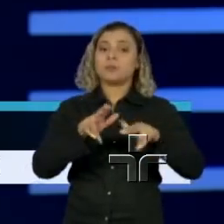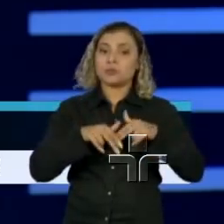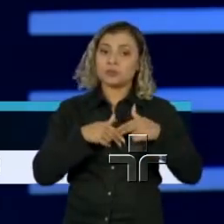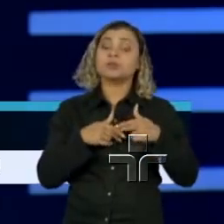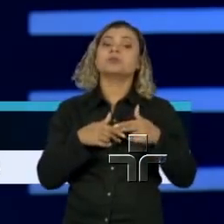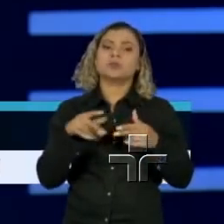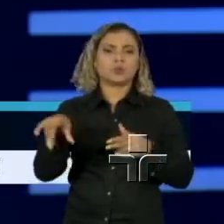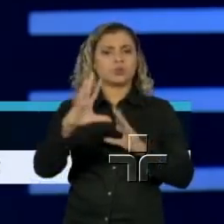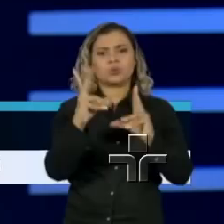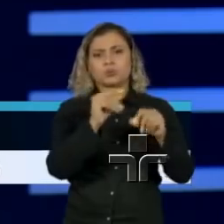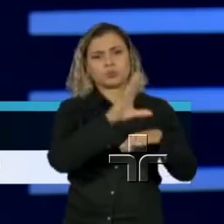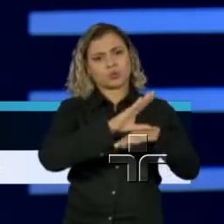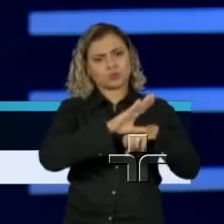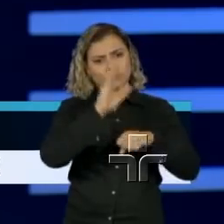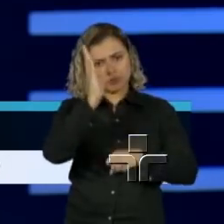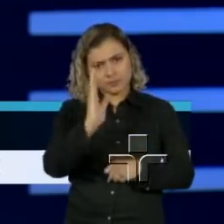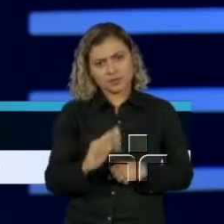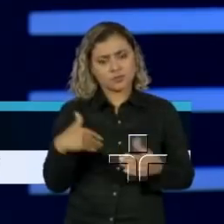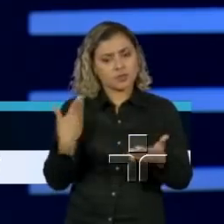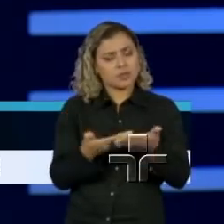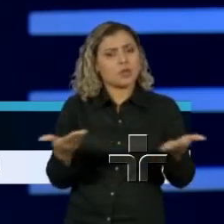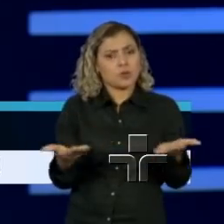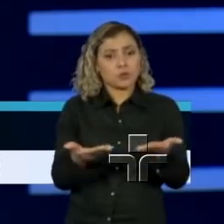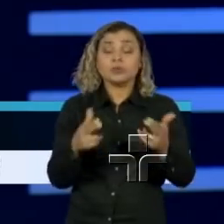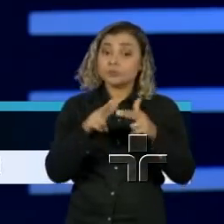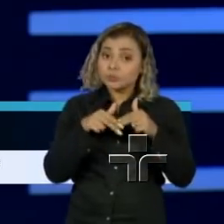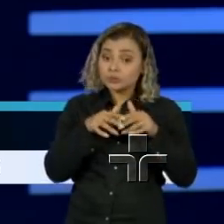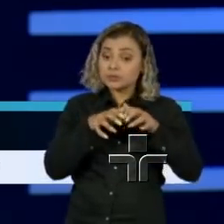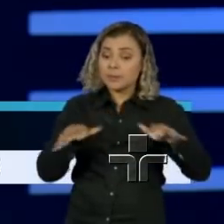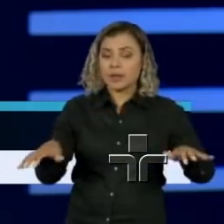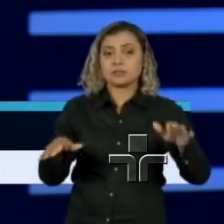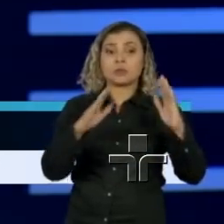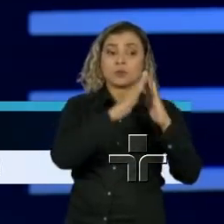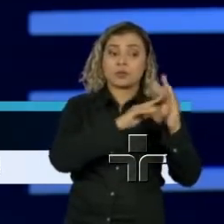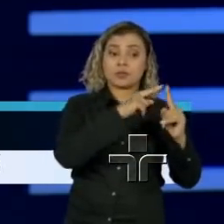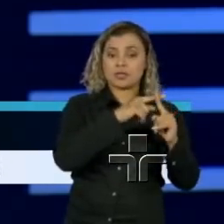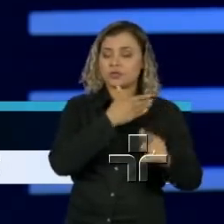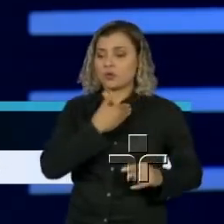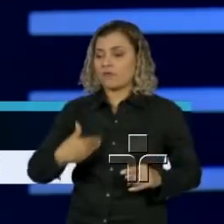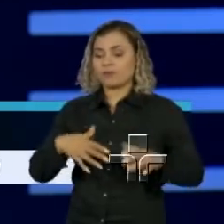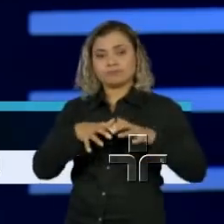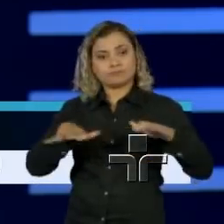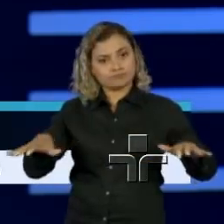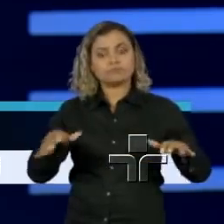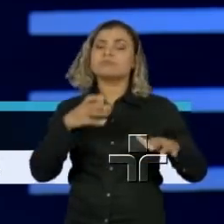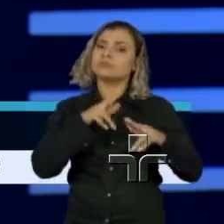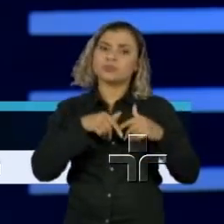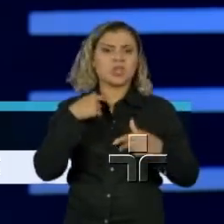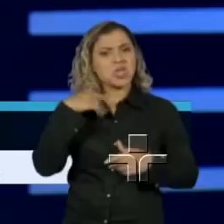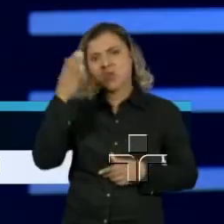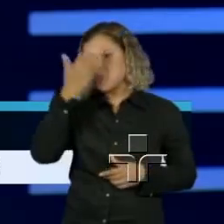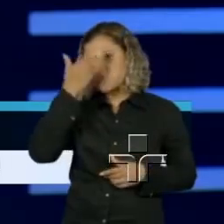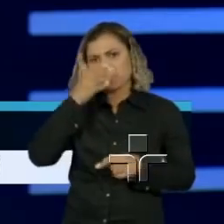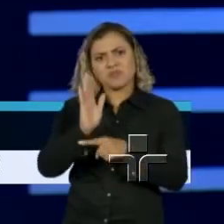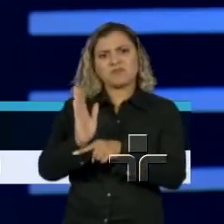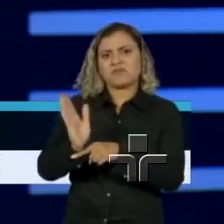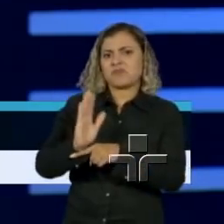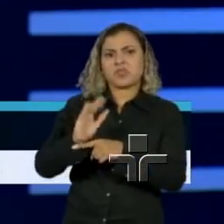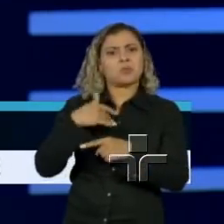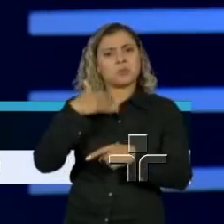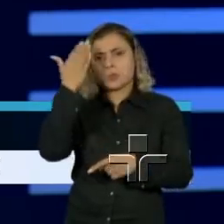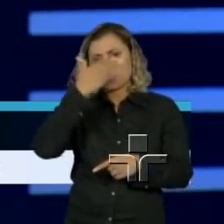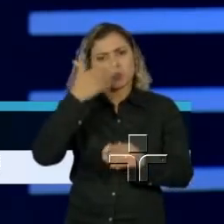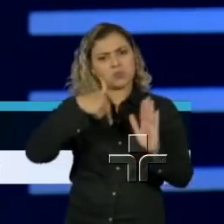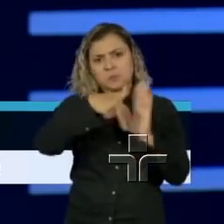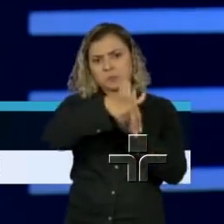em todas as constituições brasileiras, até hoje. Então você tem a separação Igreja e Estado, que é uma grande vitória. Eu não vi o filme dos rapazes aí do Porta dos